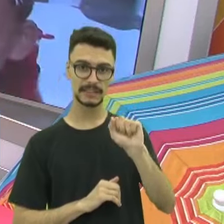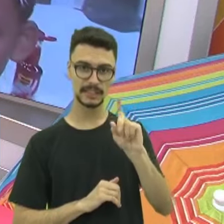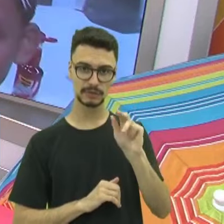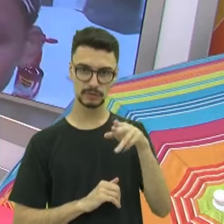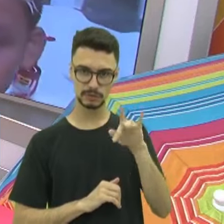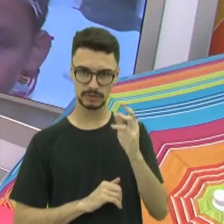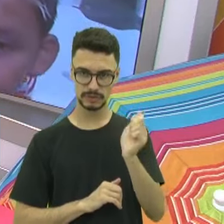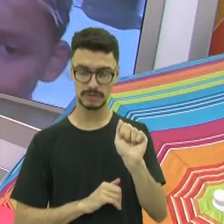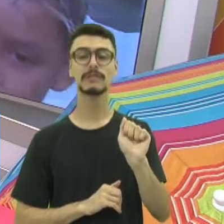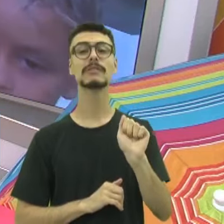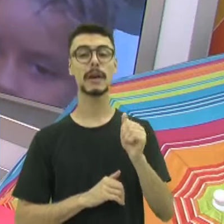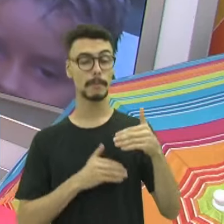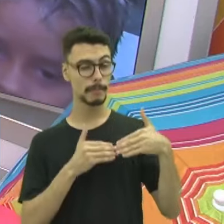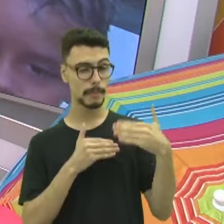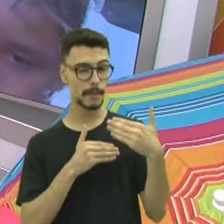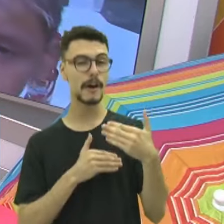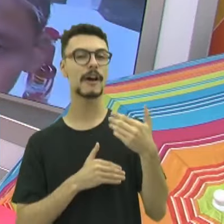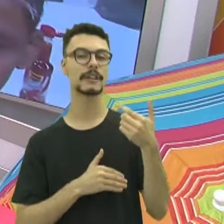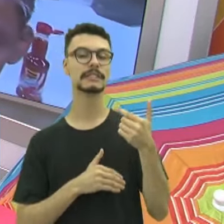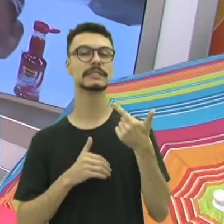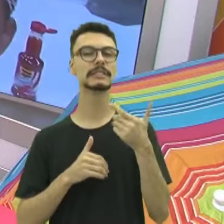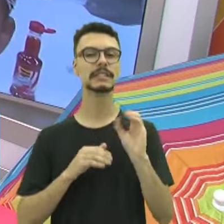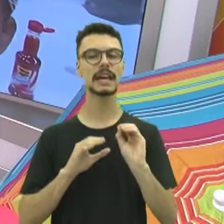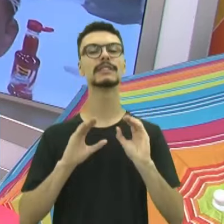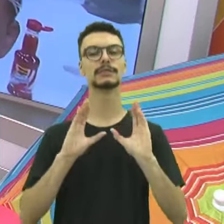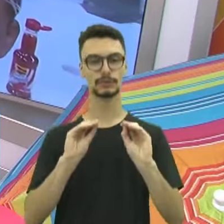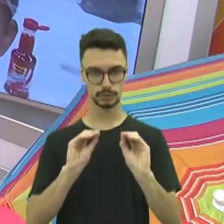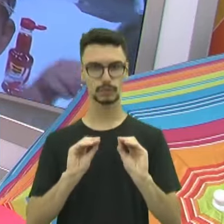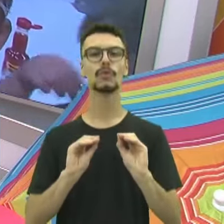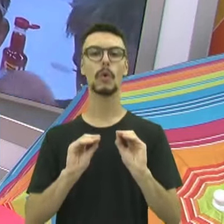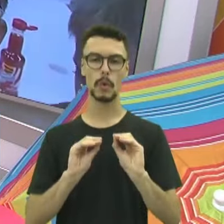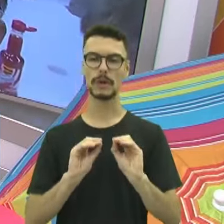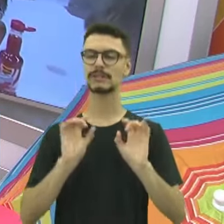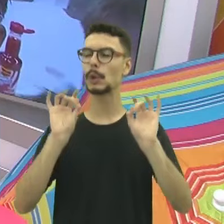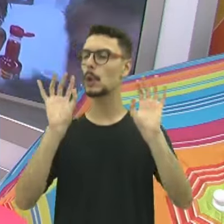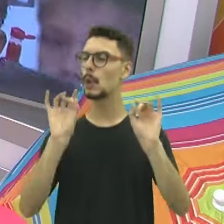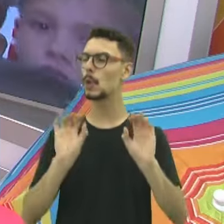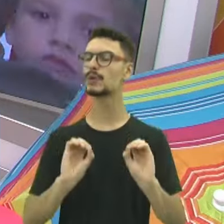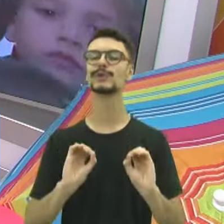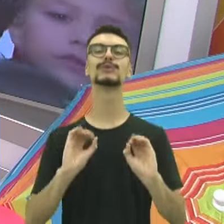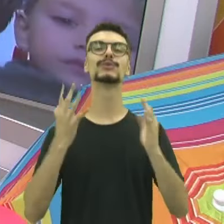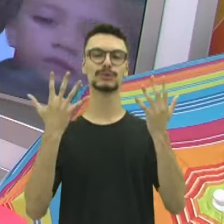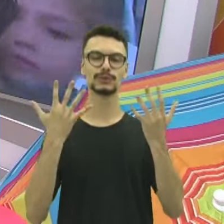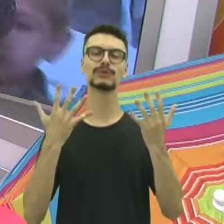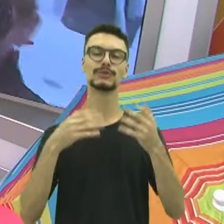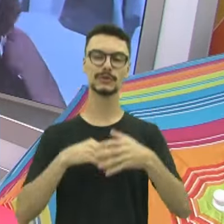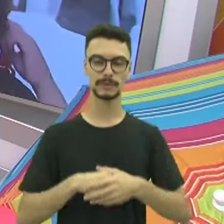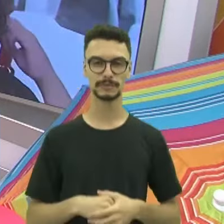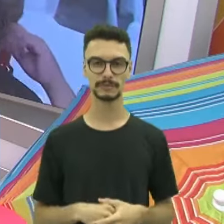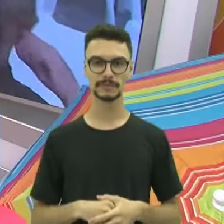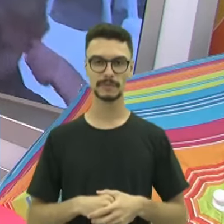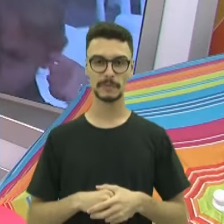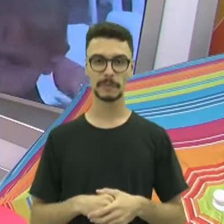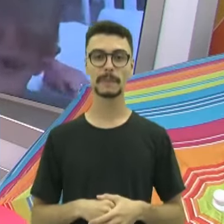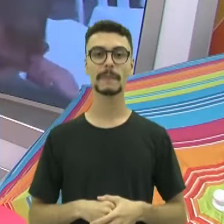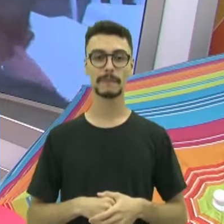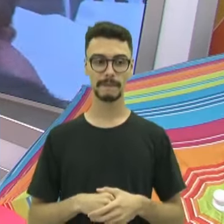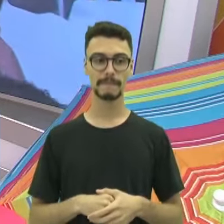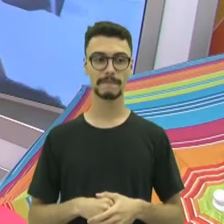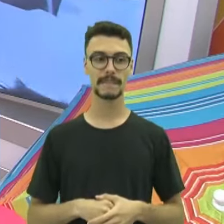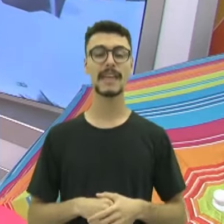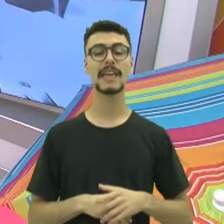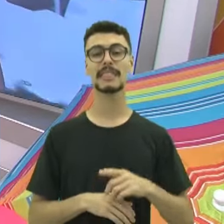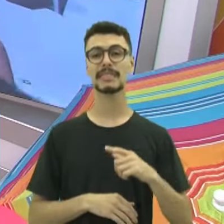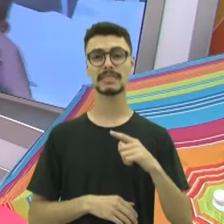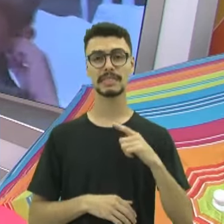E logo, logo, às 22 horas, show super especial com Barões da Pisadinha. Tem Amor da